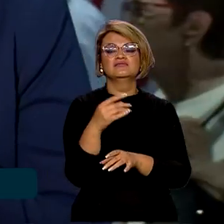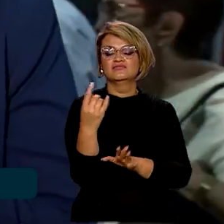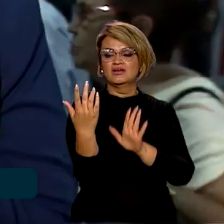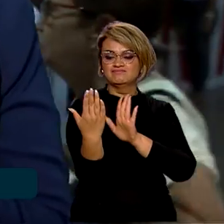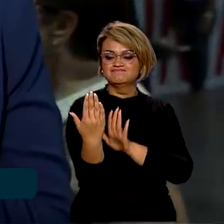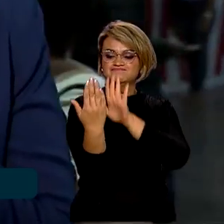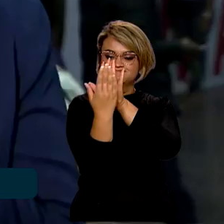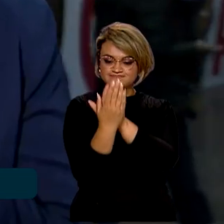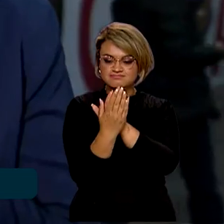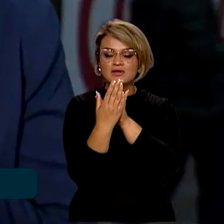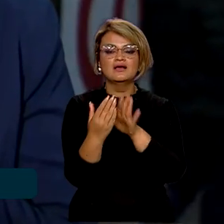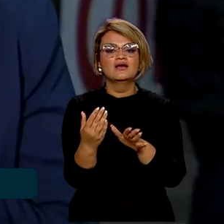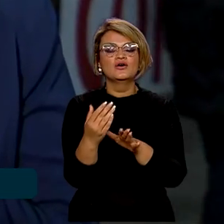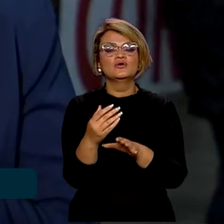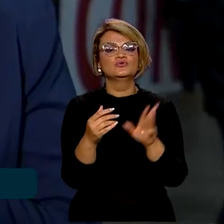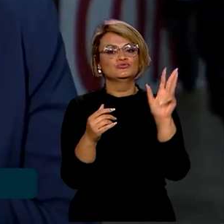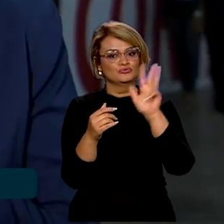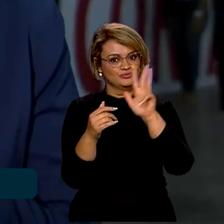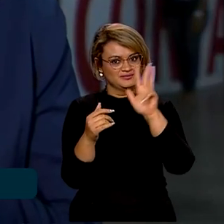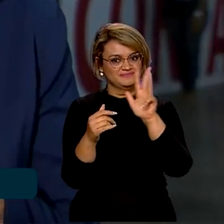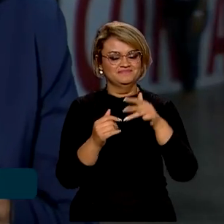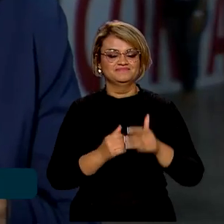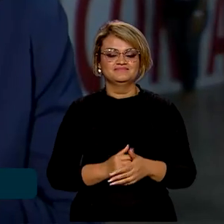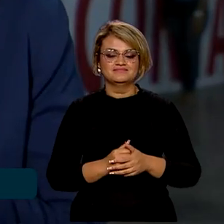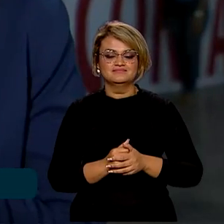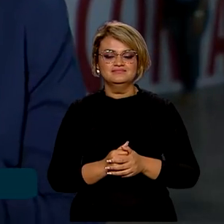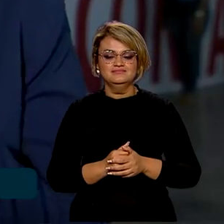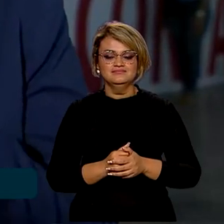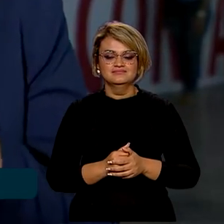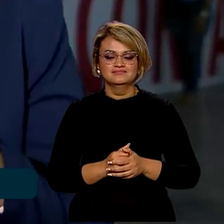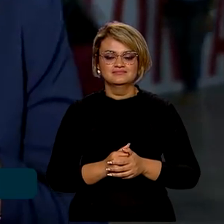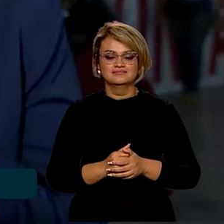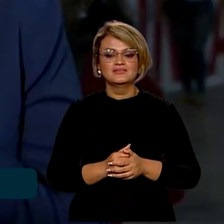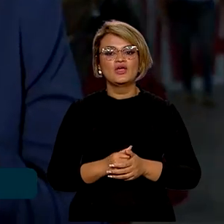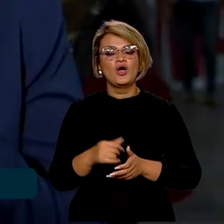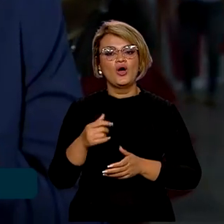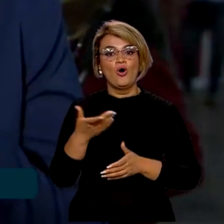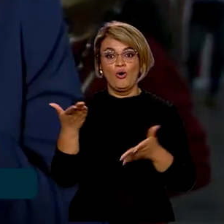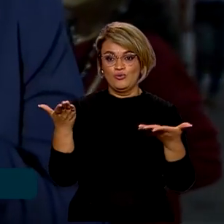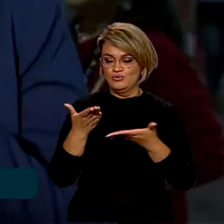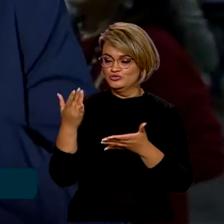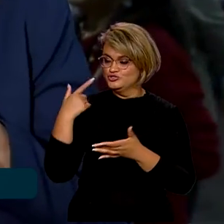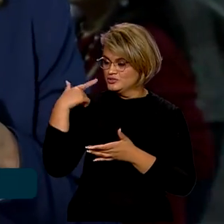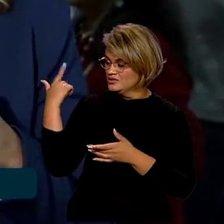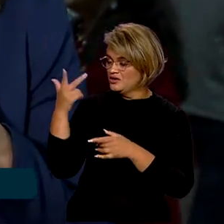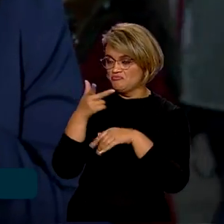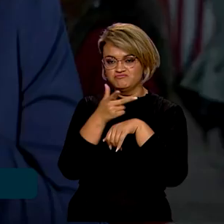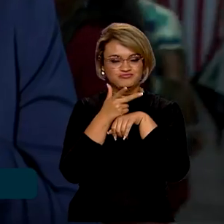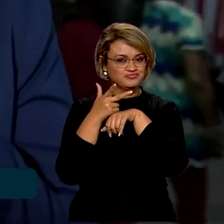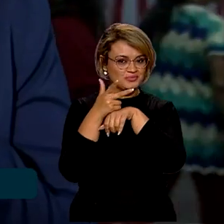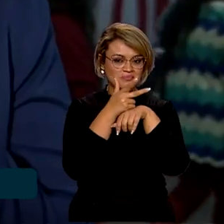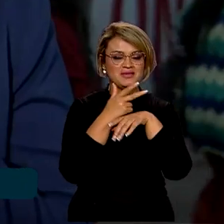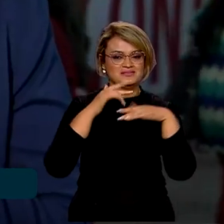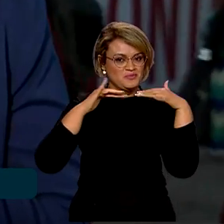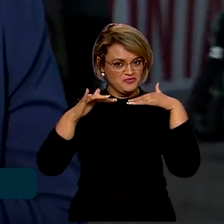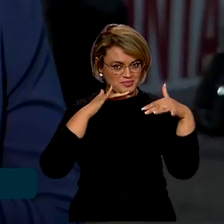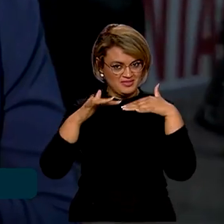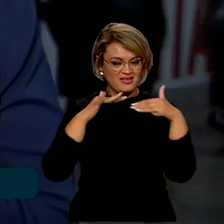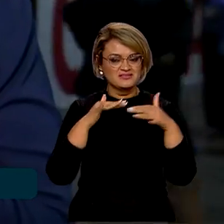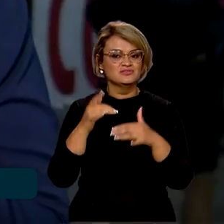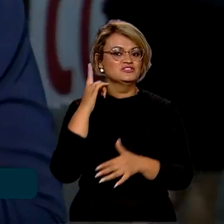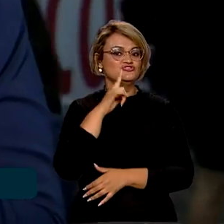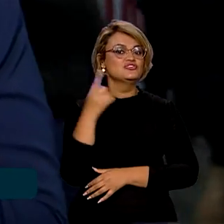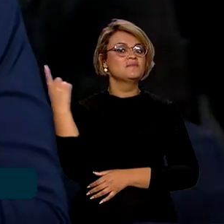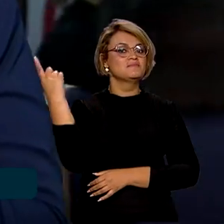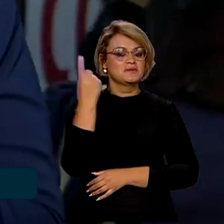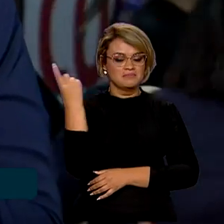a participação do presidente Lula. Eu acompanhei hoje aqui um pouco mais dessa movimentação do primeiro